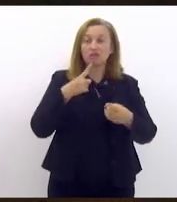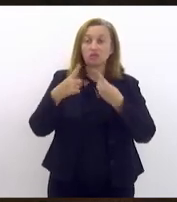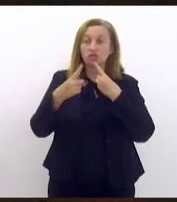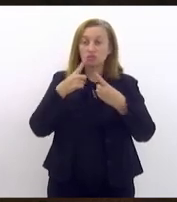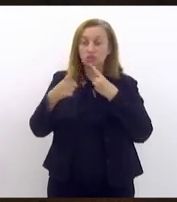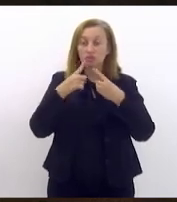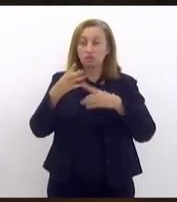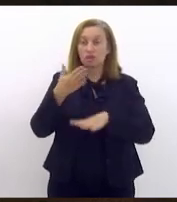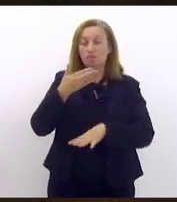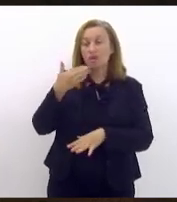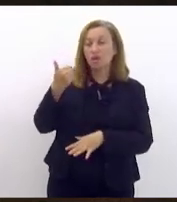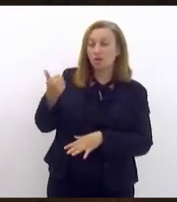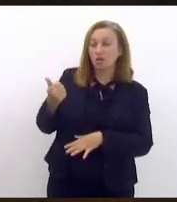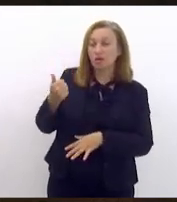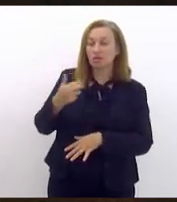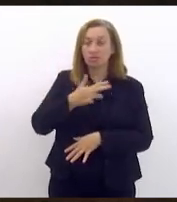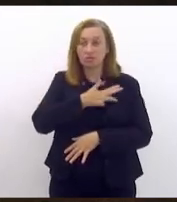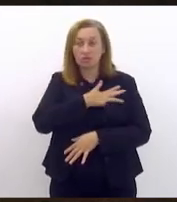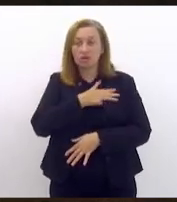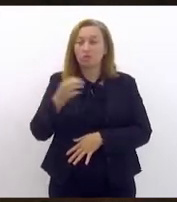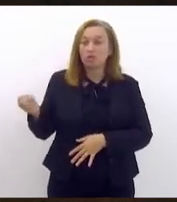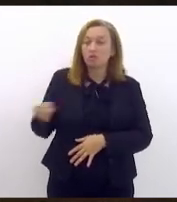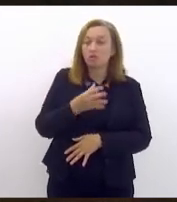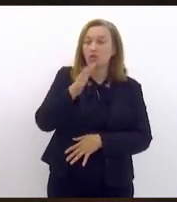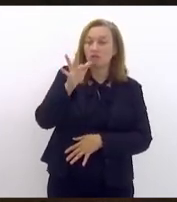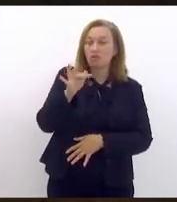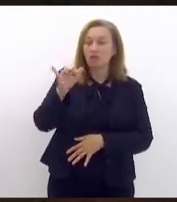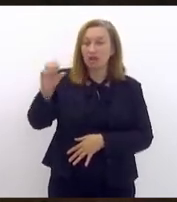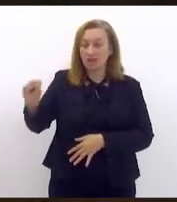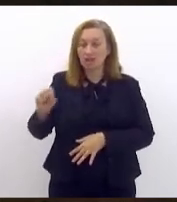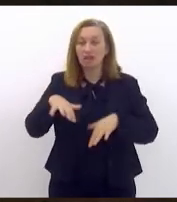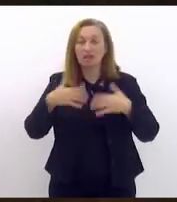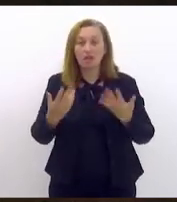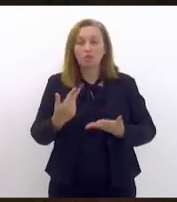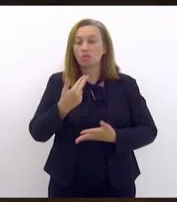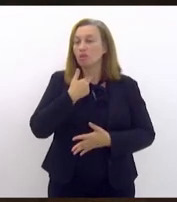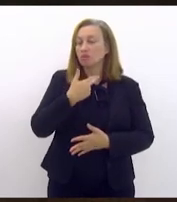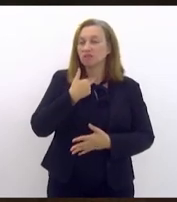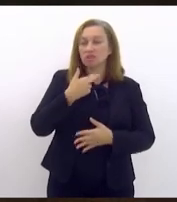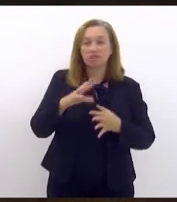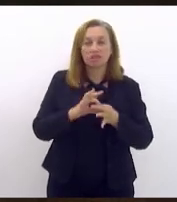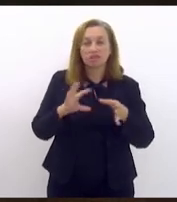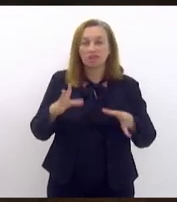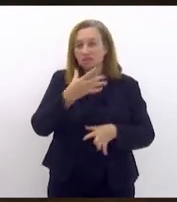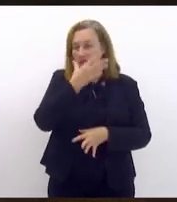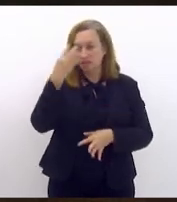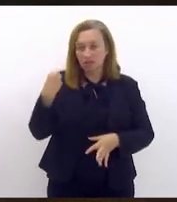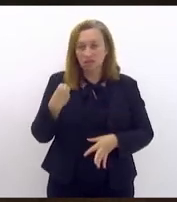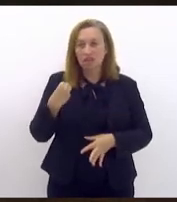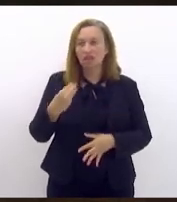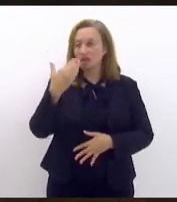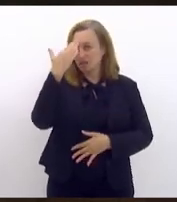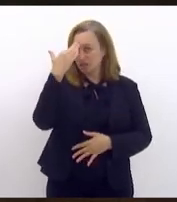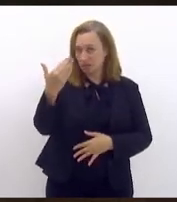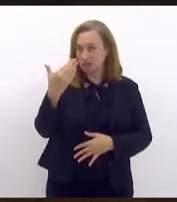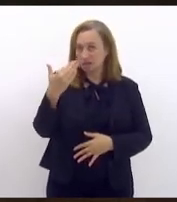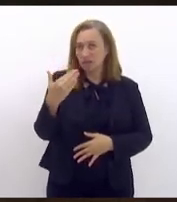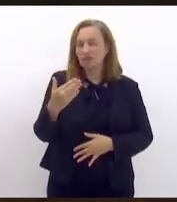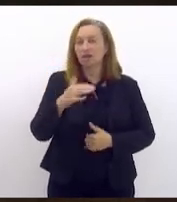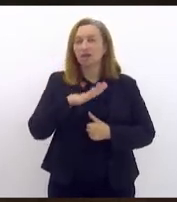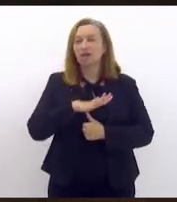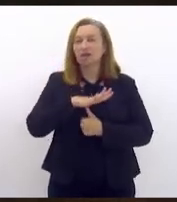as melhorias para o novo FIES. Então, eu não podia deixar isso passar, agradecer demais à